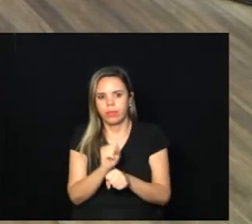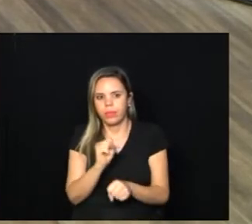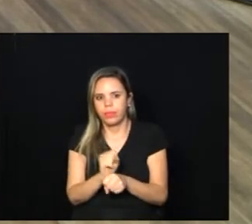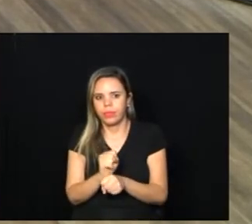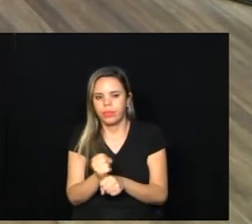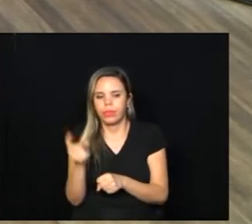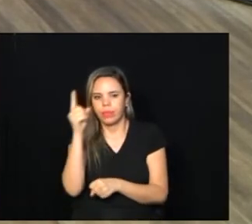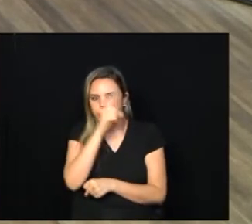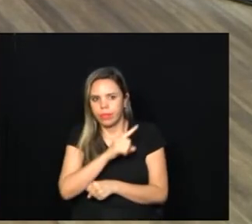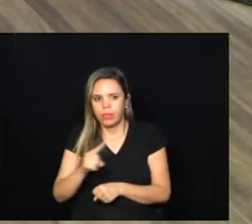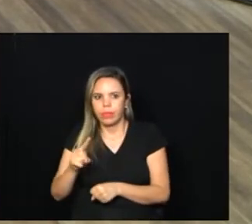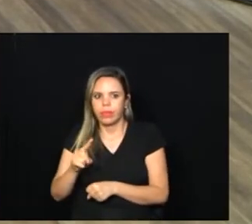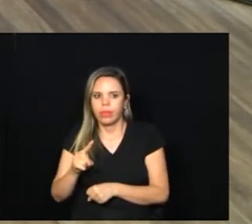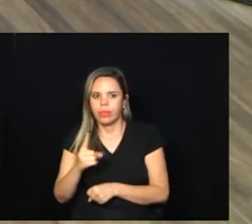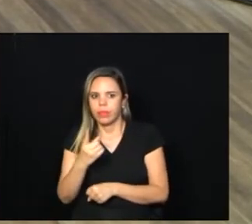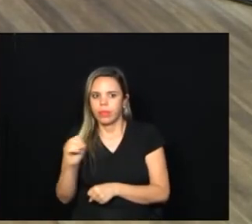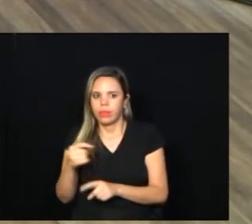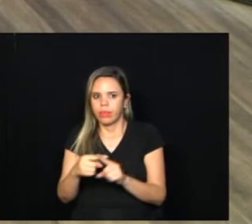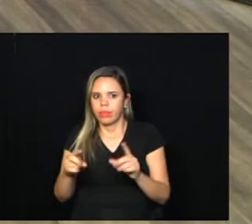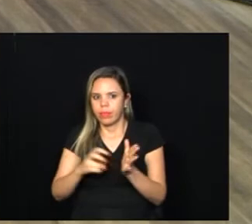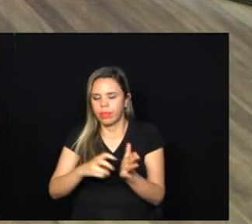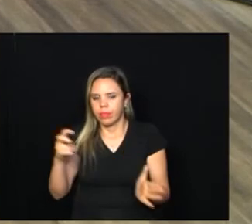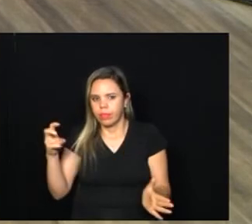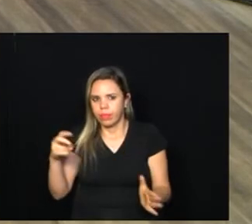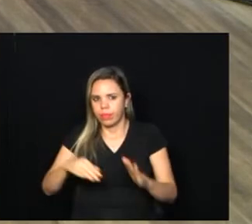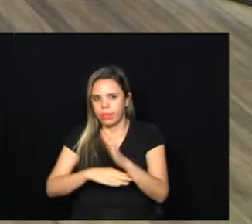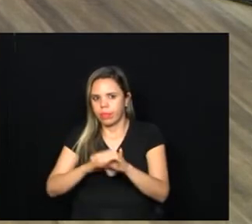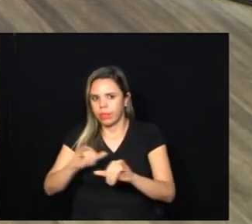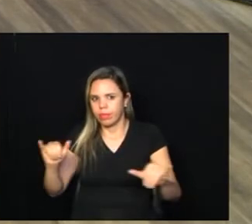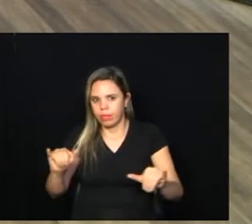esperando no domingo a partir das 10h30 da manhã. O Câmara